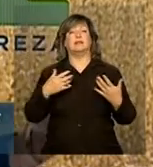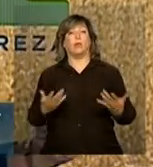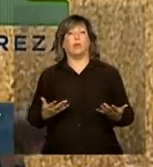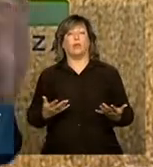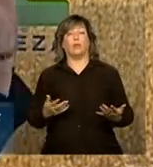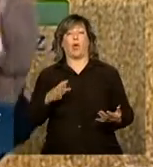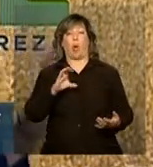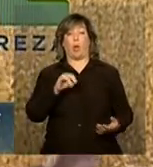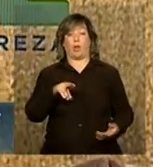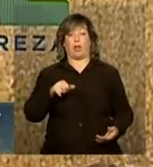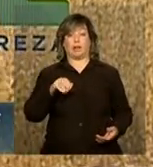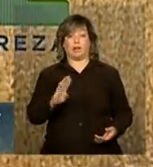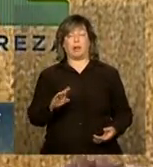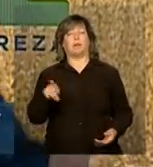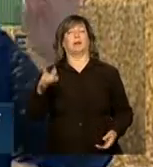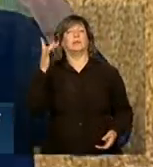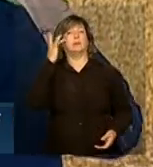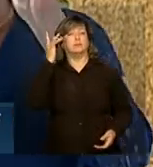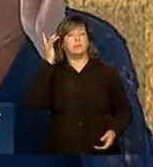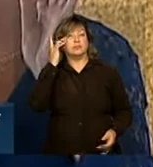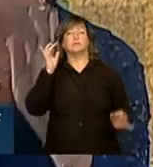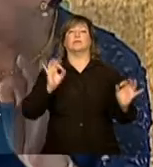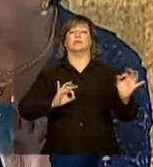a Conab, criteriosamente,